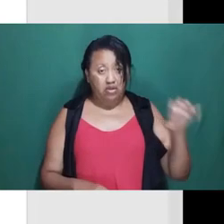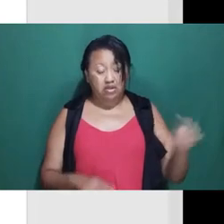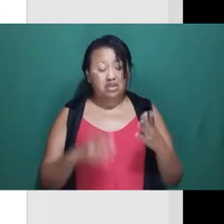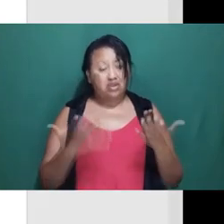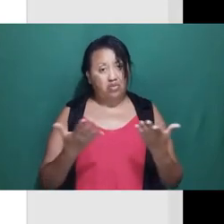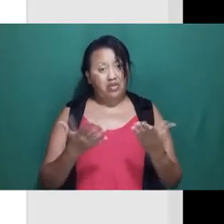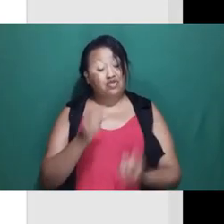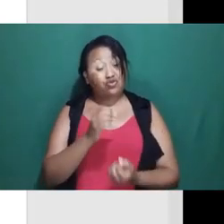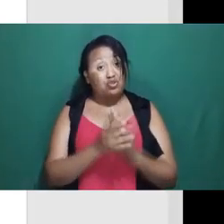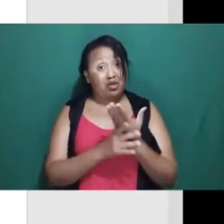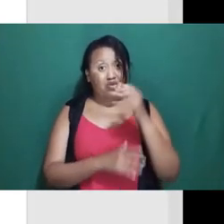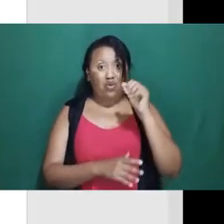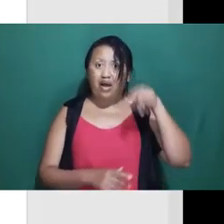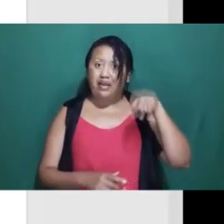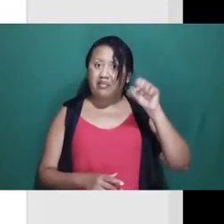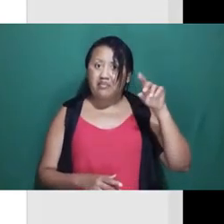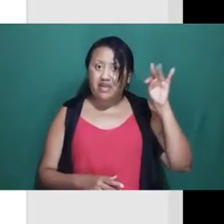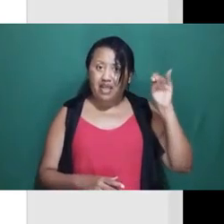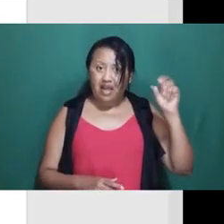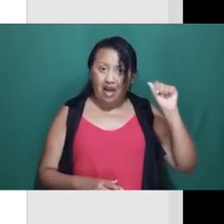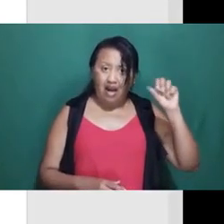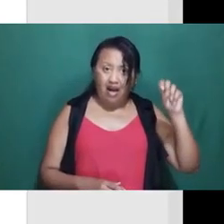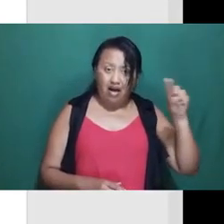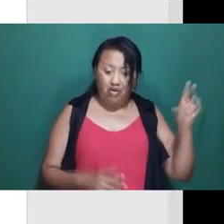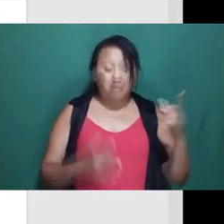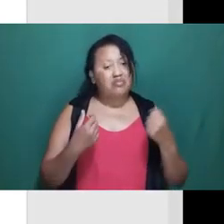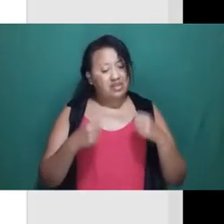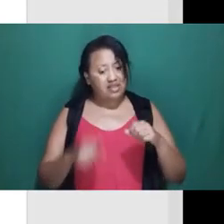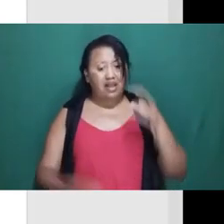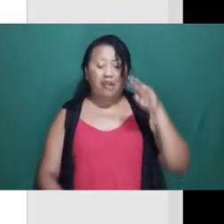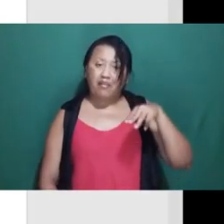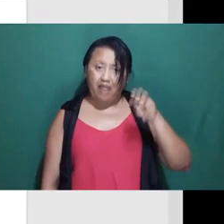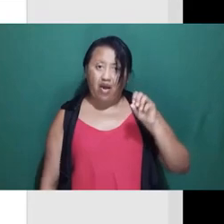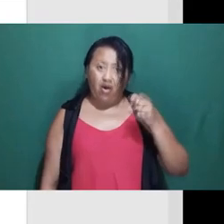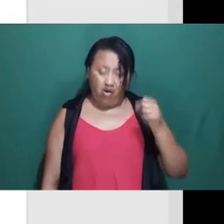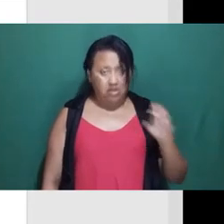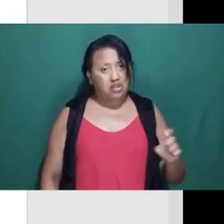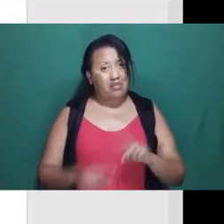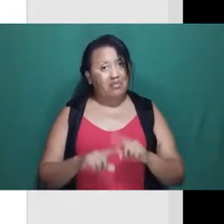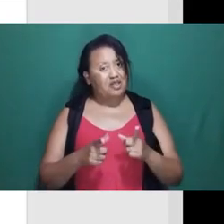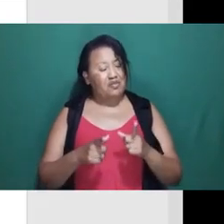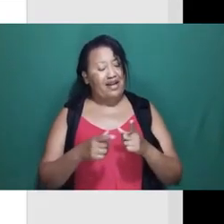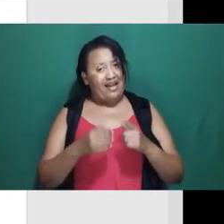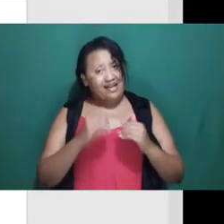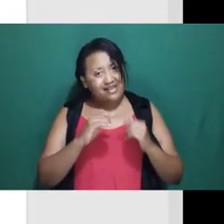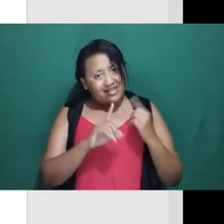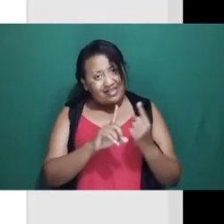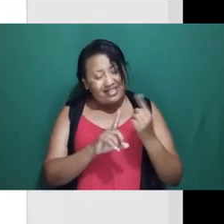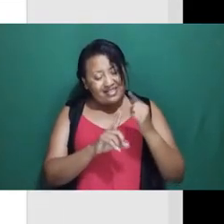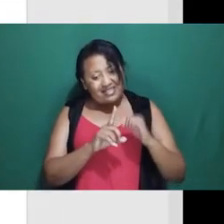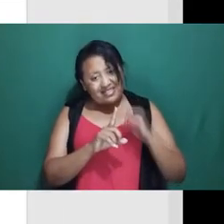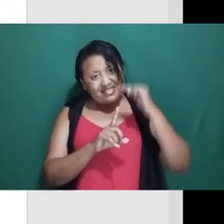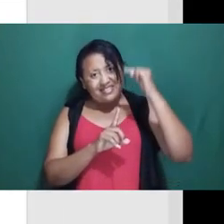embrião né é necessário sim a meiose porque ela produz os gametas agora para o crescimento do embrião